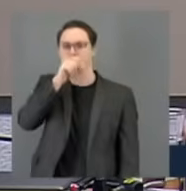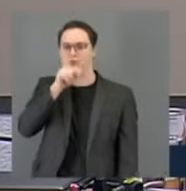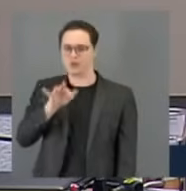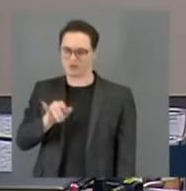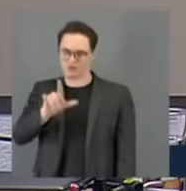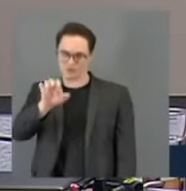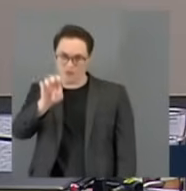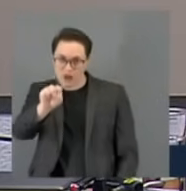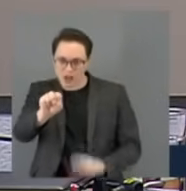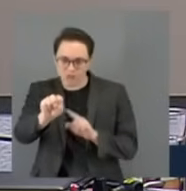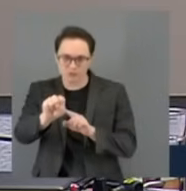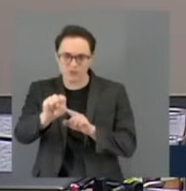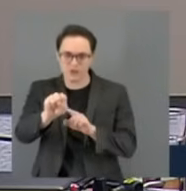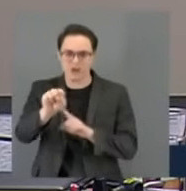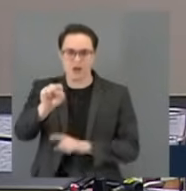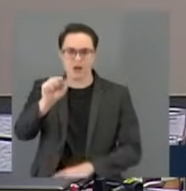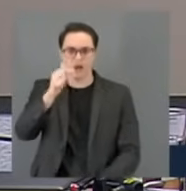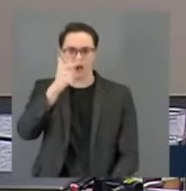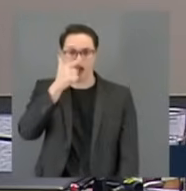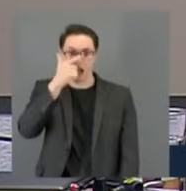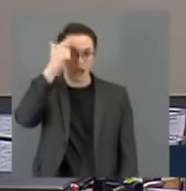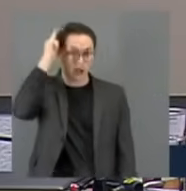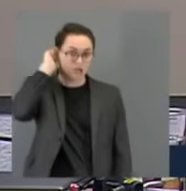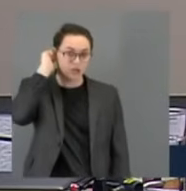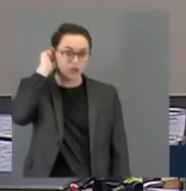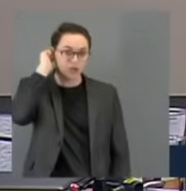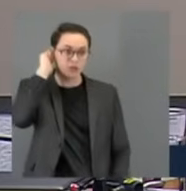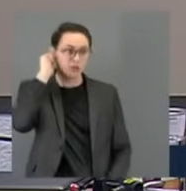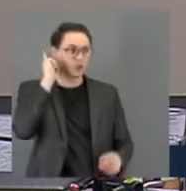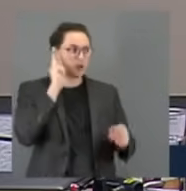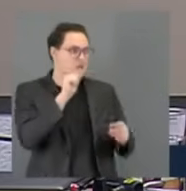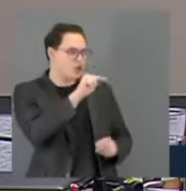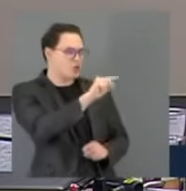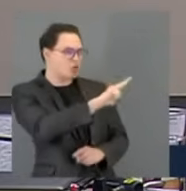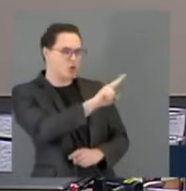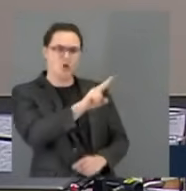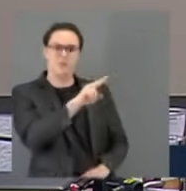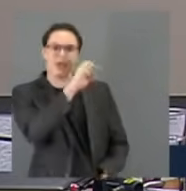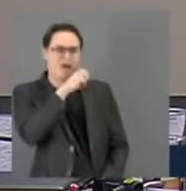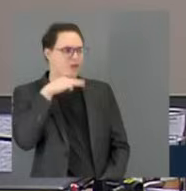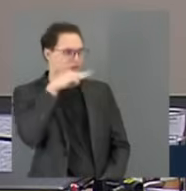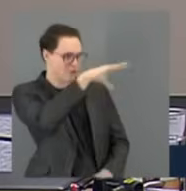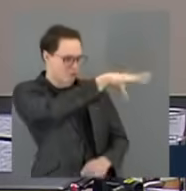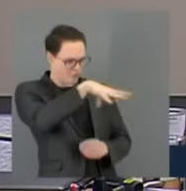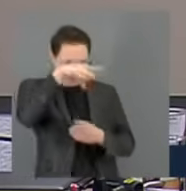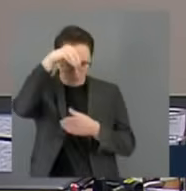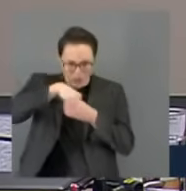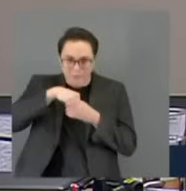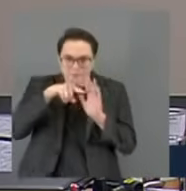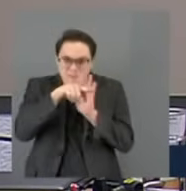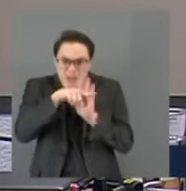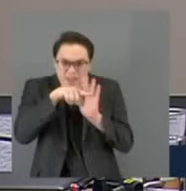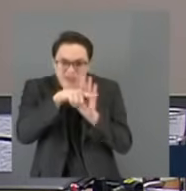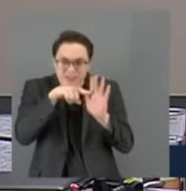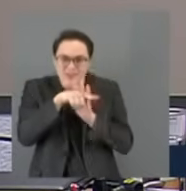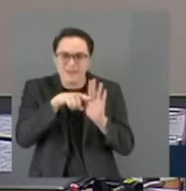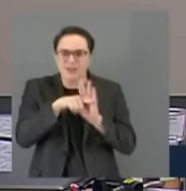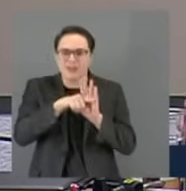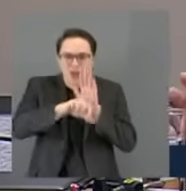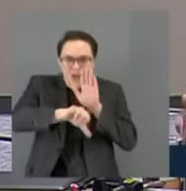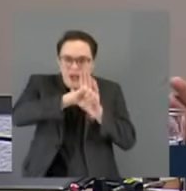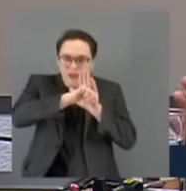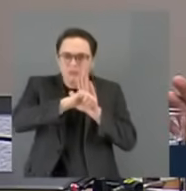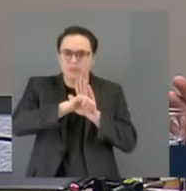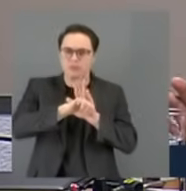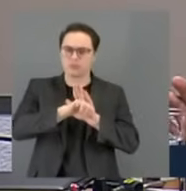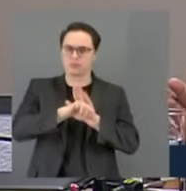Alexandre de Moraes incluiu Musk no inquérito das milícias digitais. Isso ocorre por